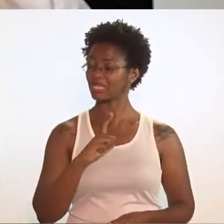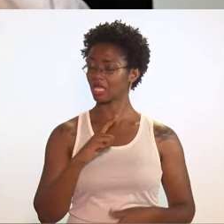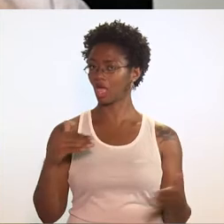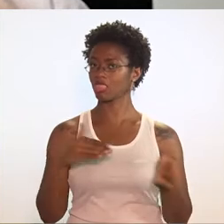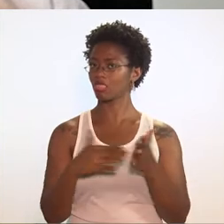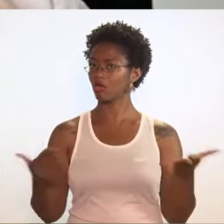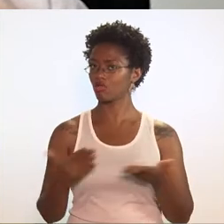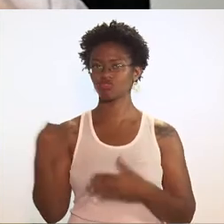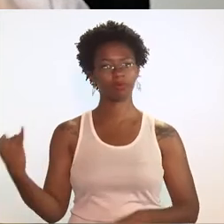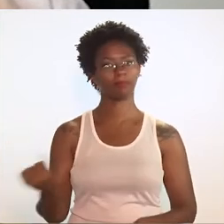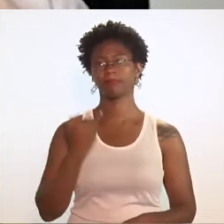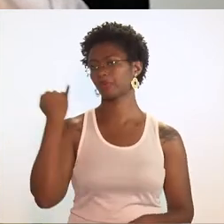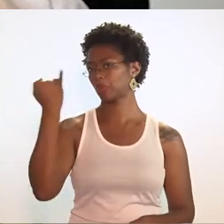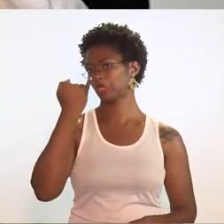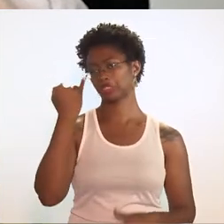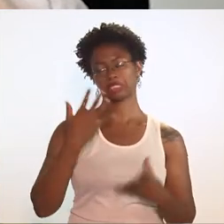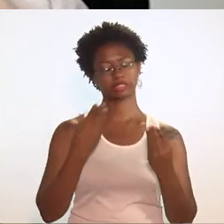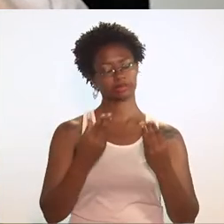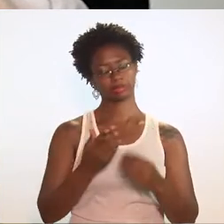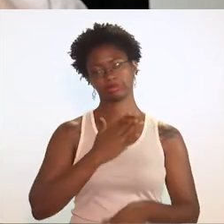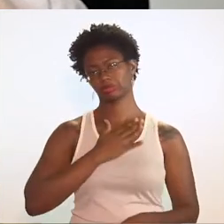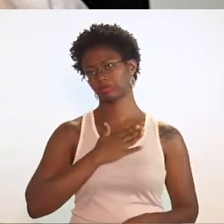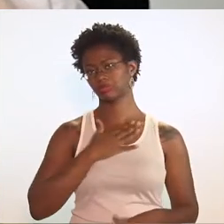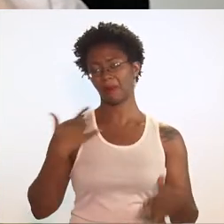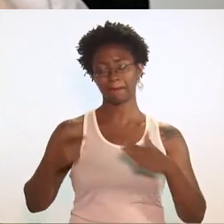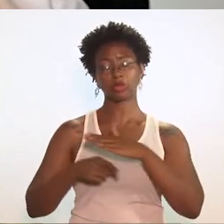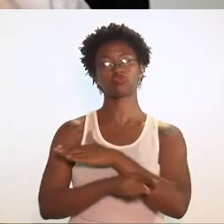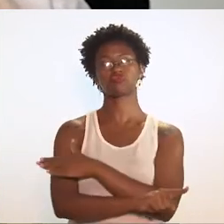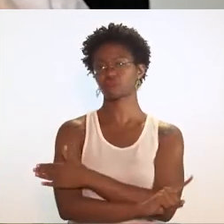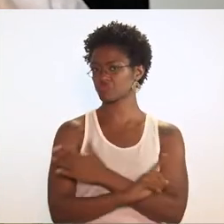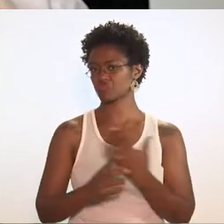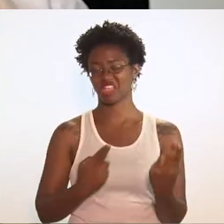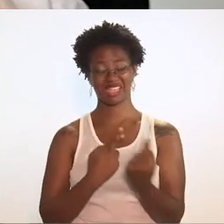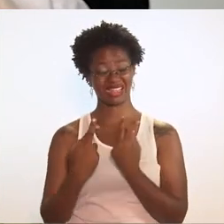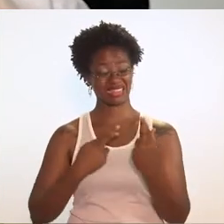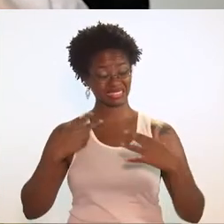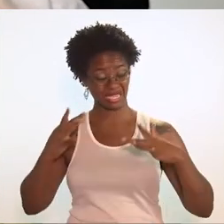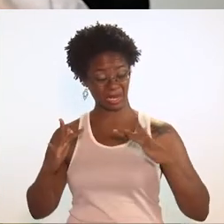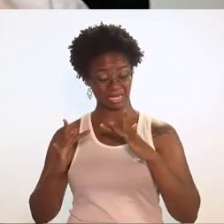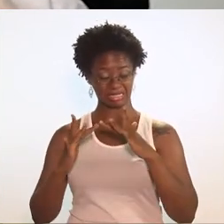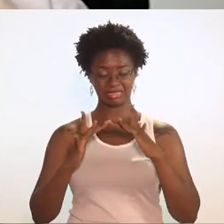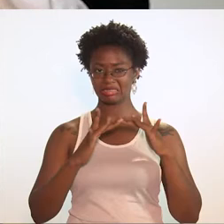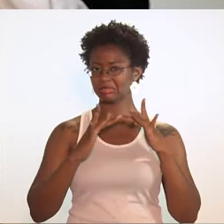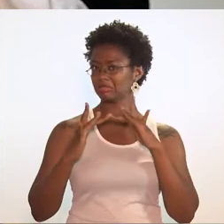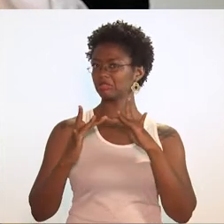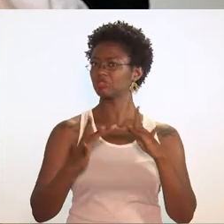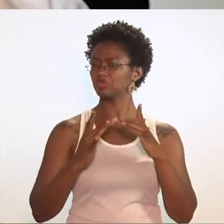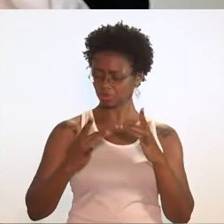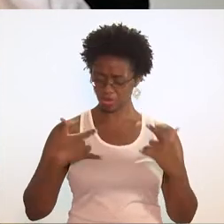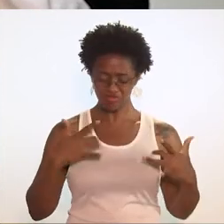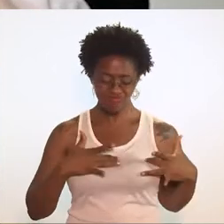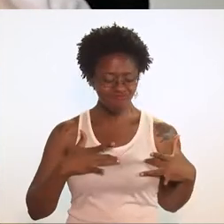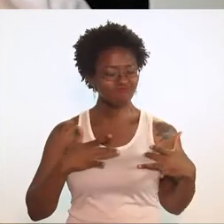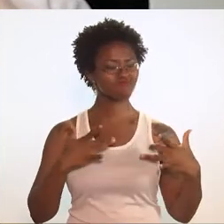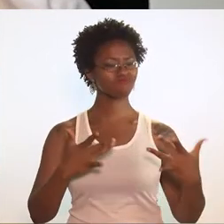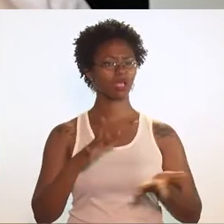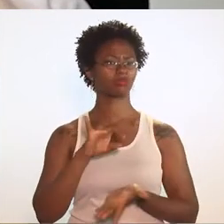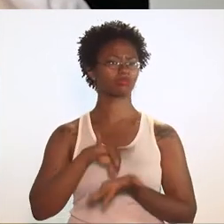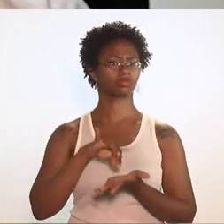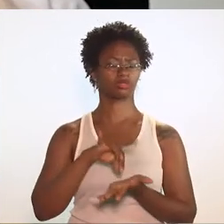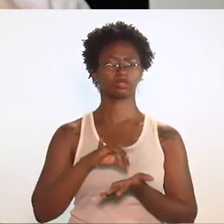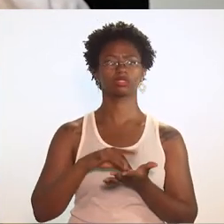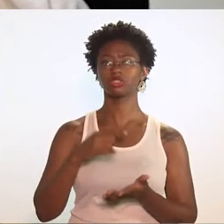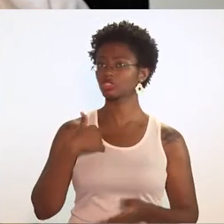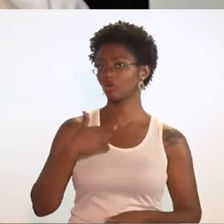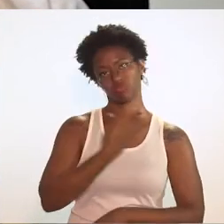tem uma importância na minha vida muito grande. É uma relação muito profunda, realmente, uma dedicação